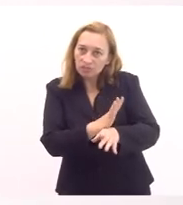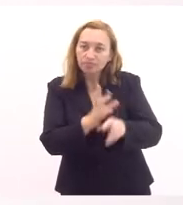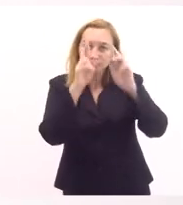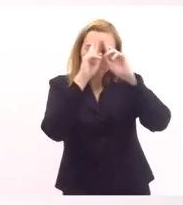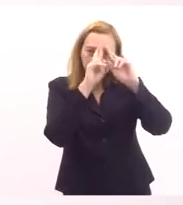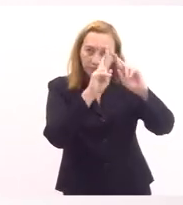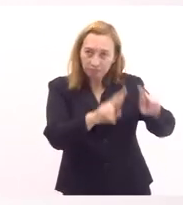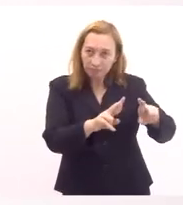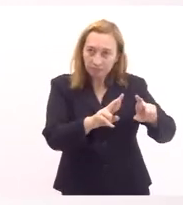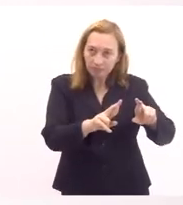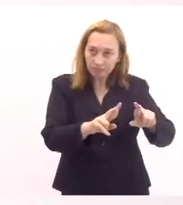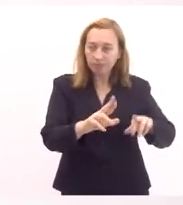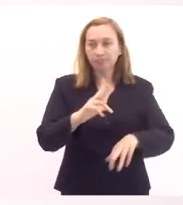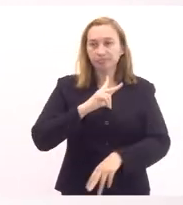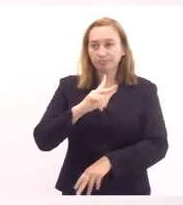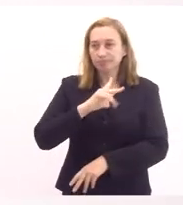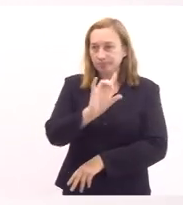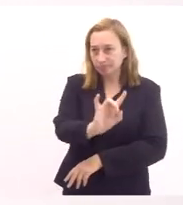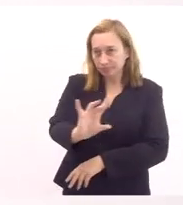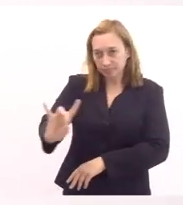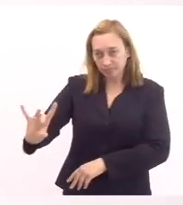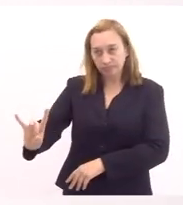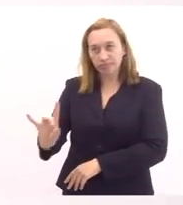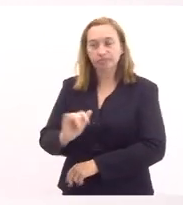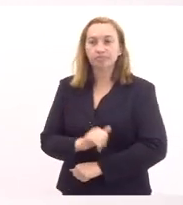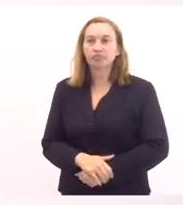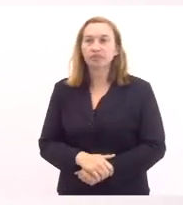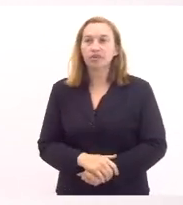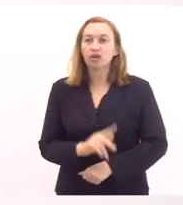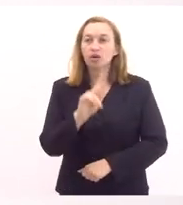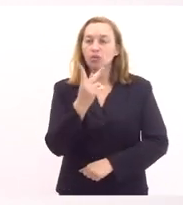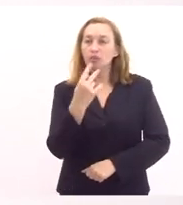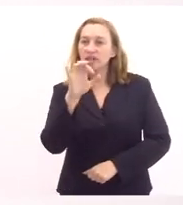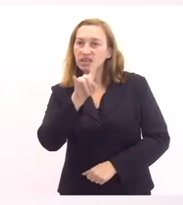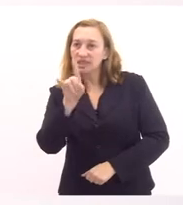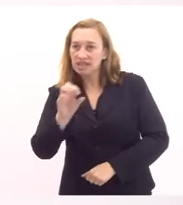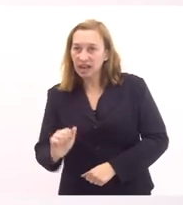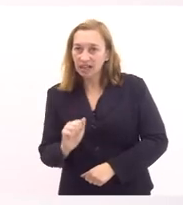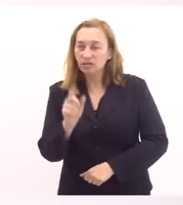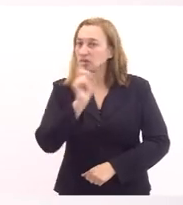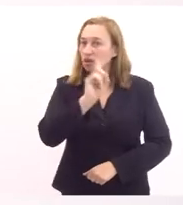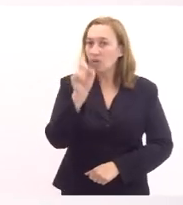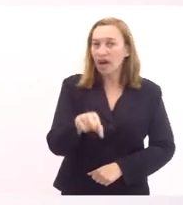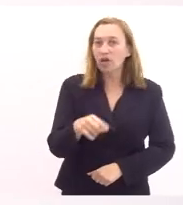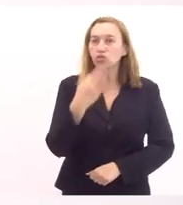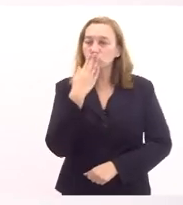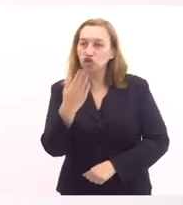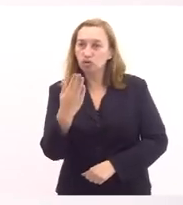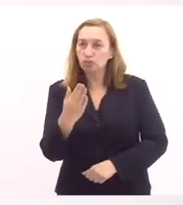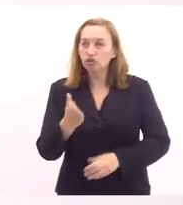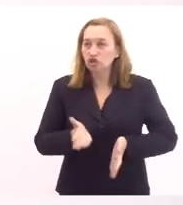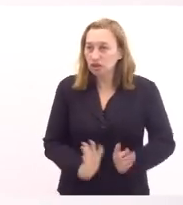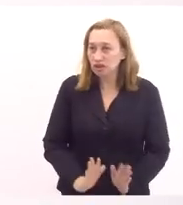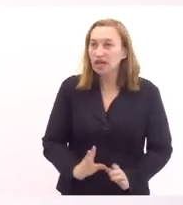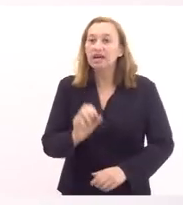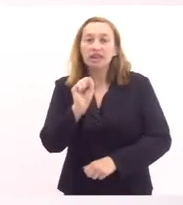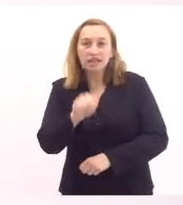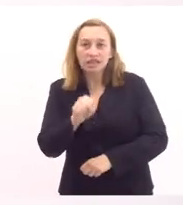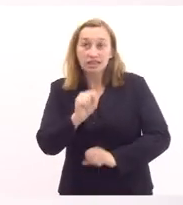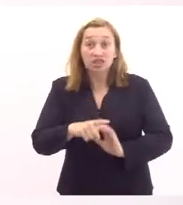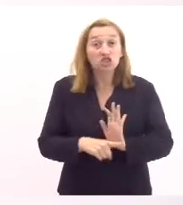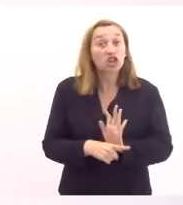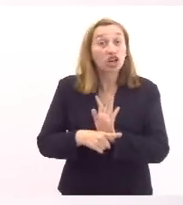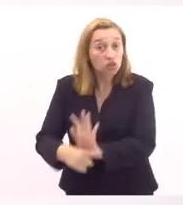respeitem a individualidade de cada pessoa então a humanização do parto humanizado não é um tipo de parto É sim um tipo de